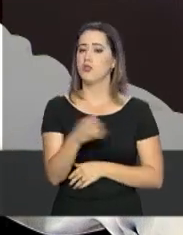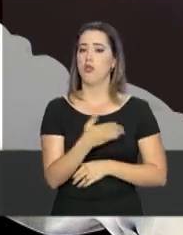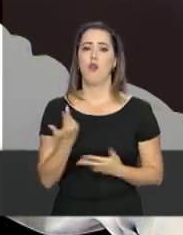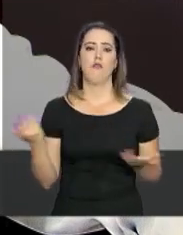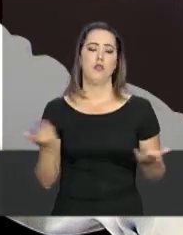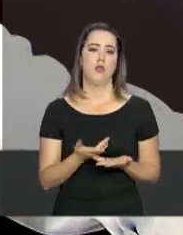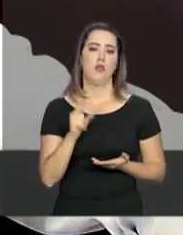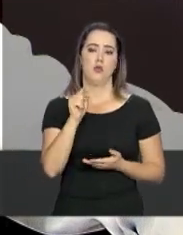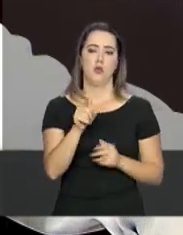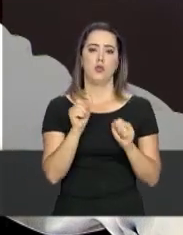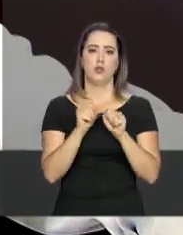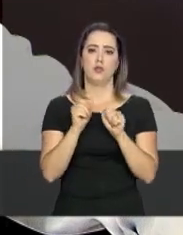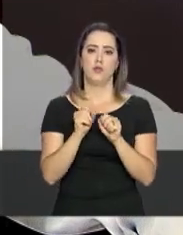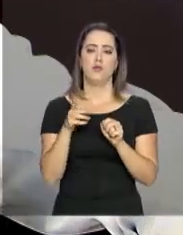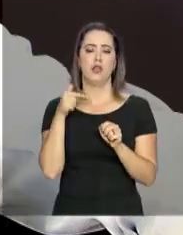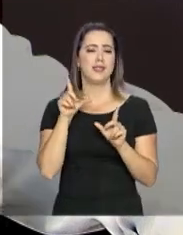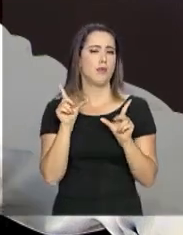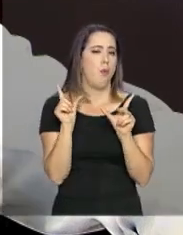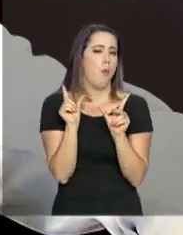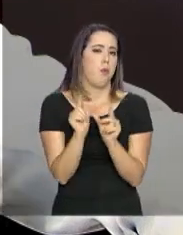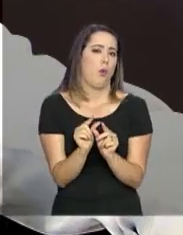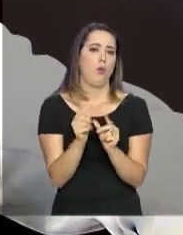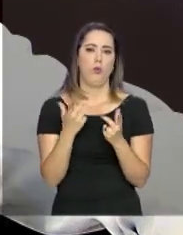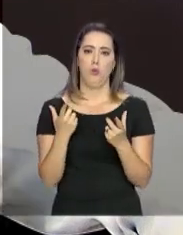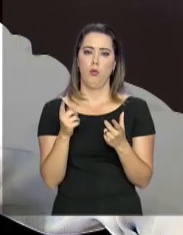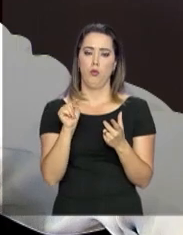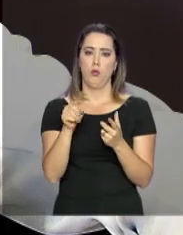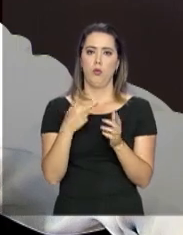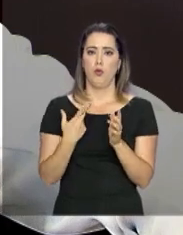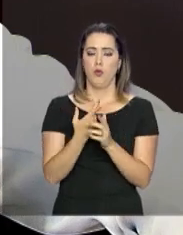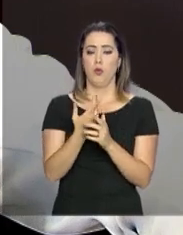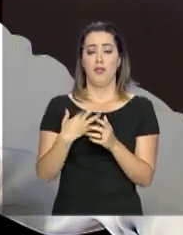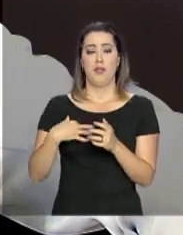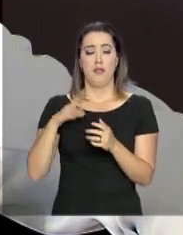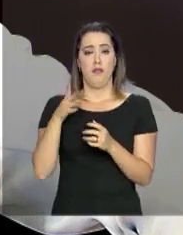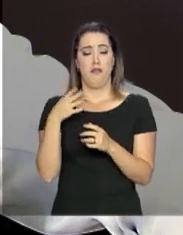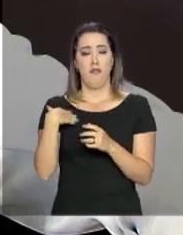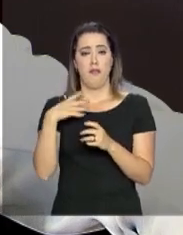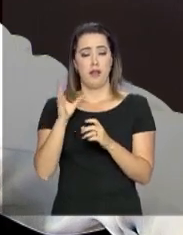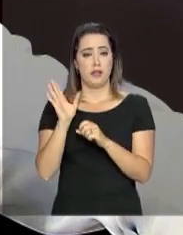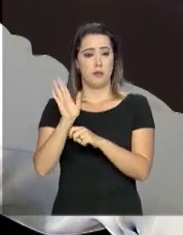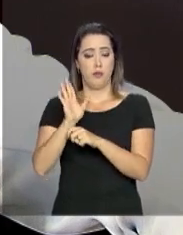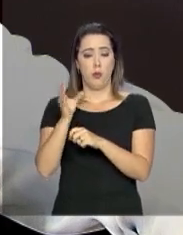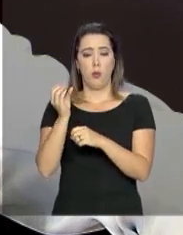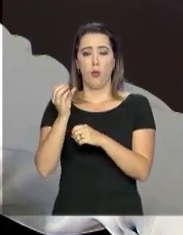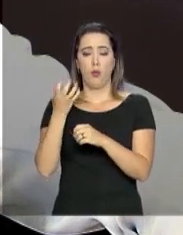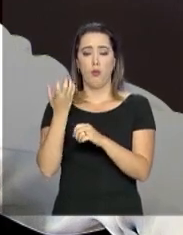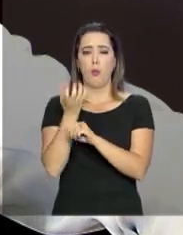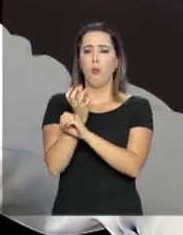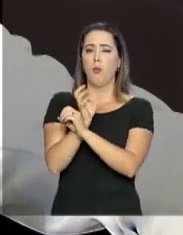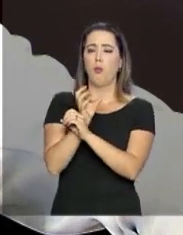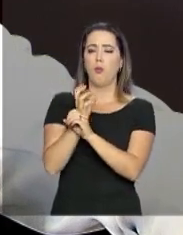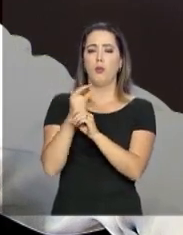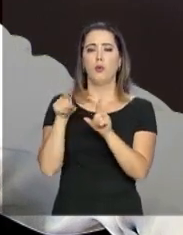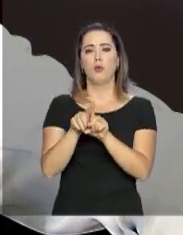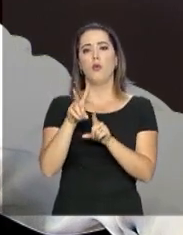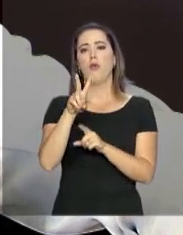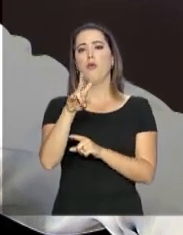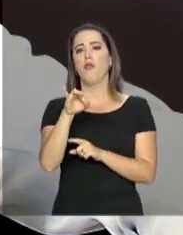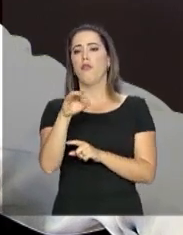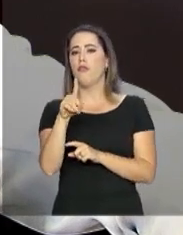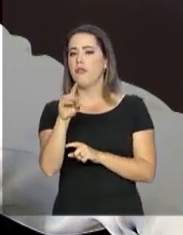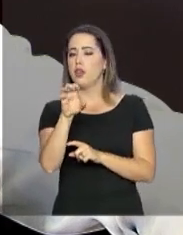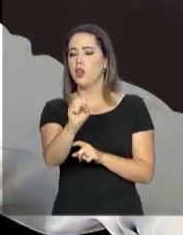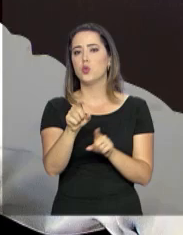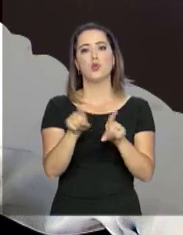cirurgia chamada minimamente invasiva o vídeo laparoscopia também já hoje já existe a cirurgia bariátrica por